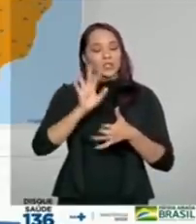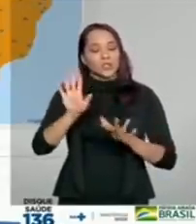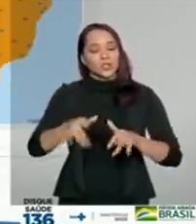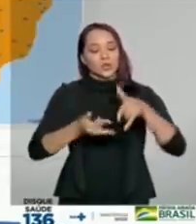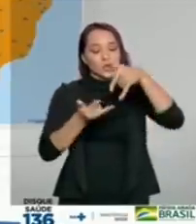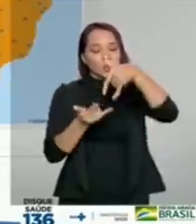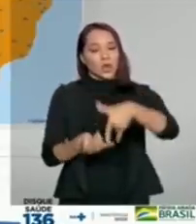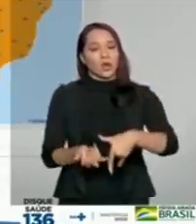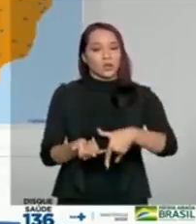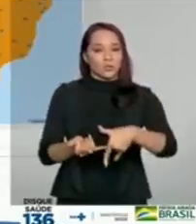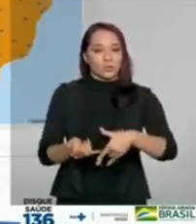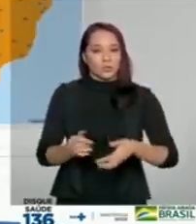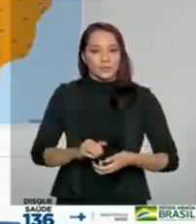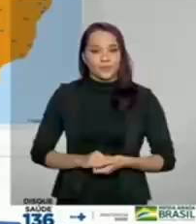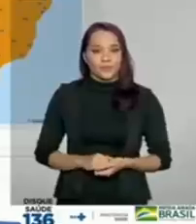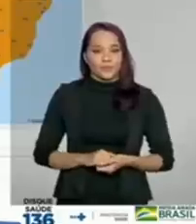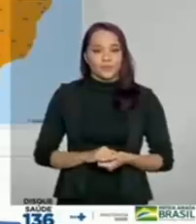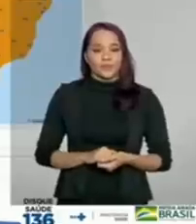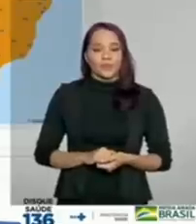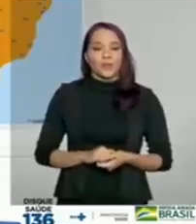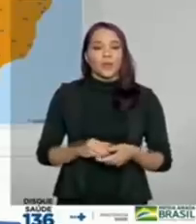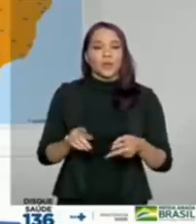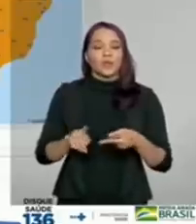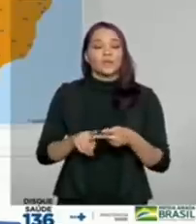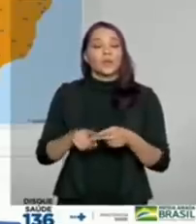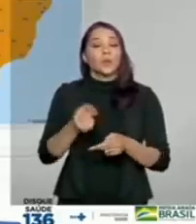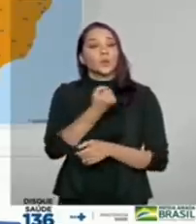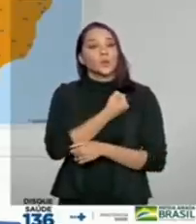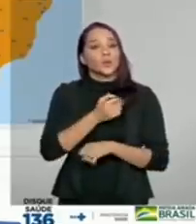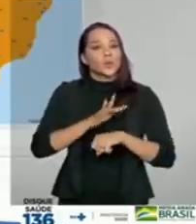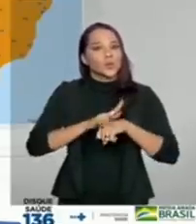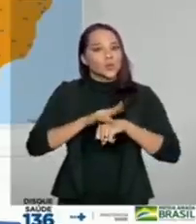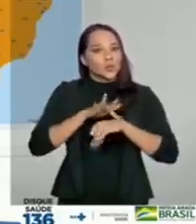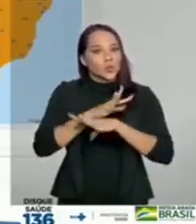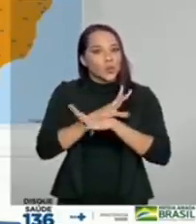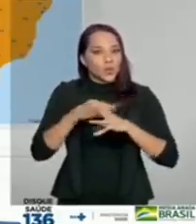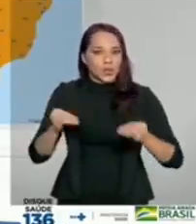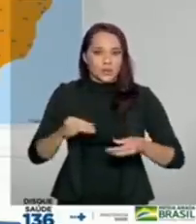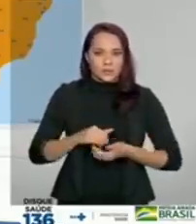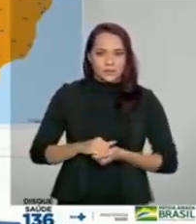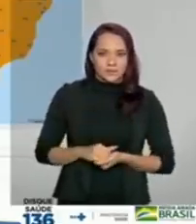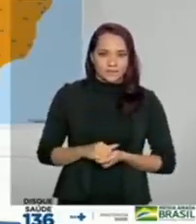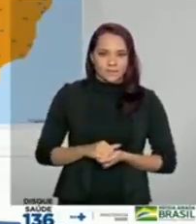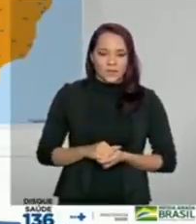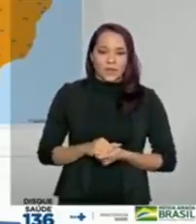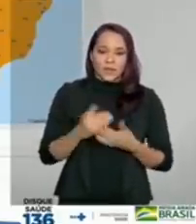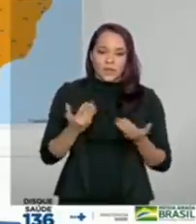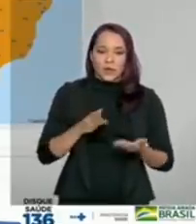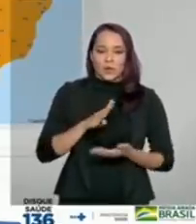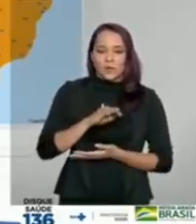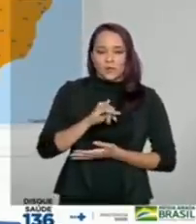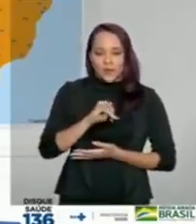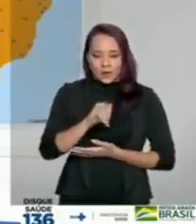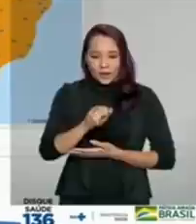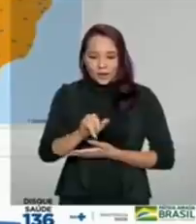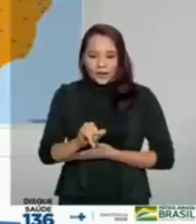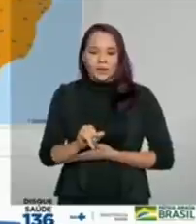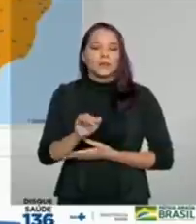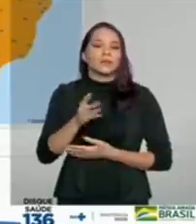UTI e o número de curados. Com o BI separado